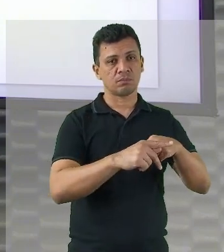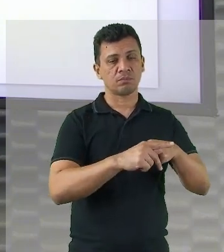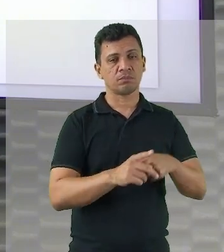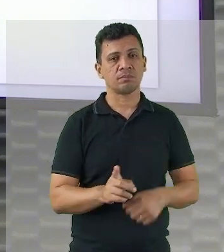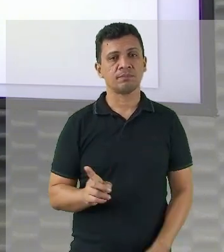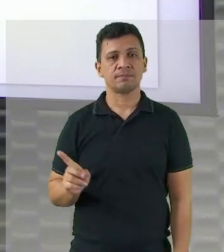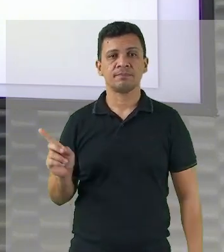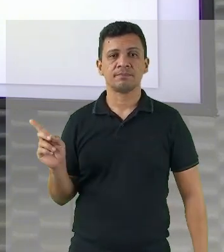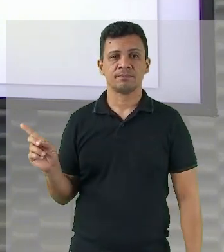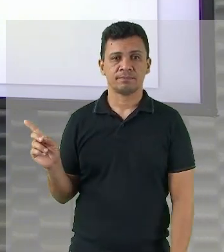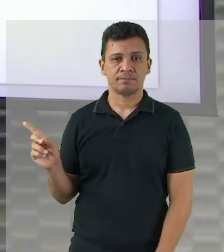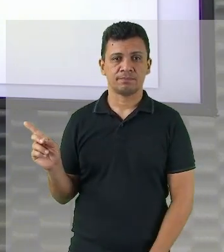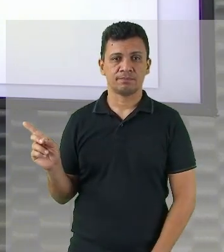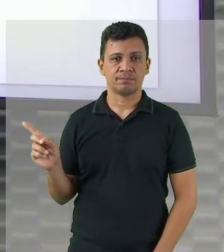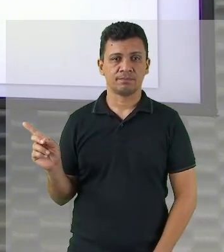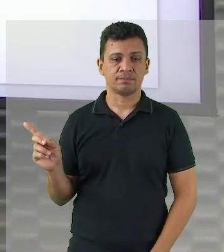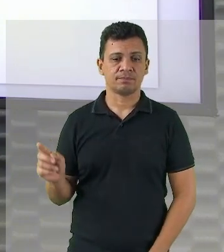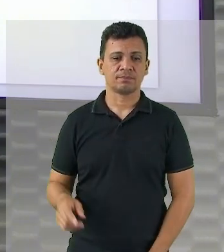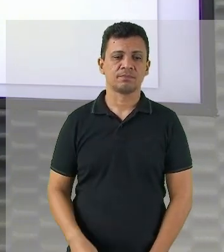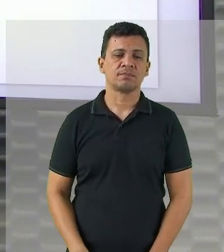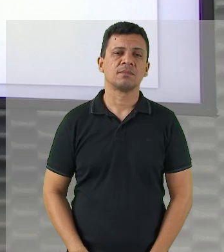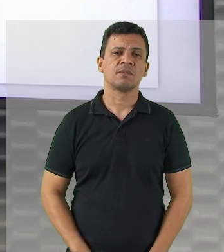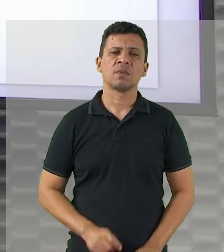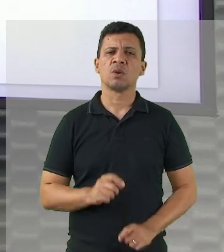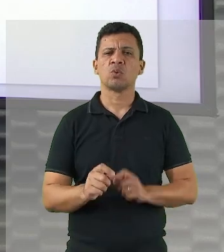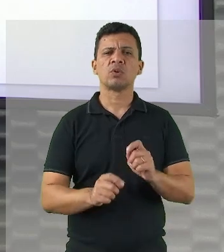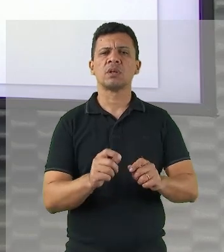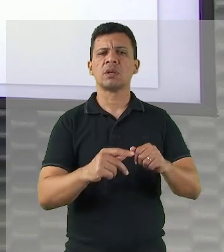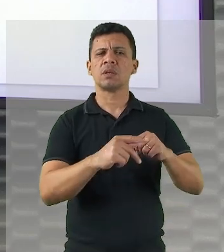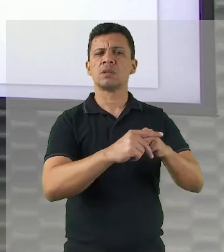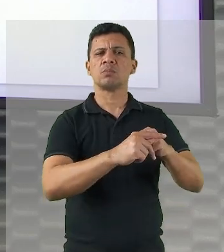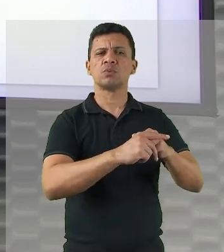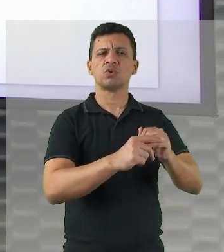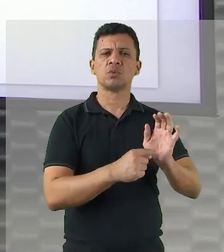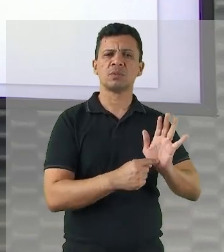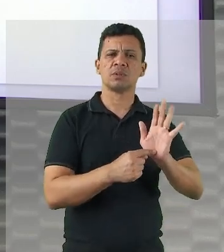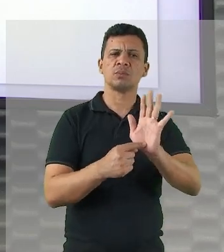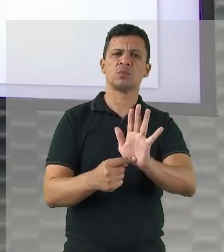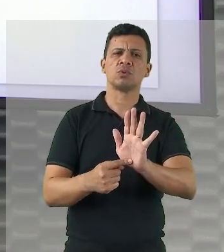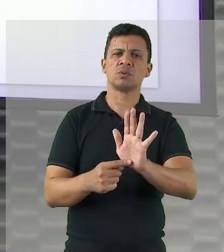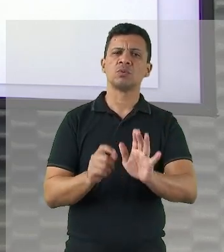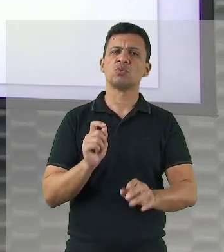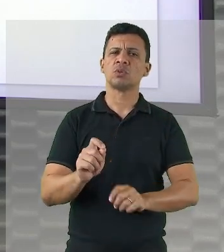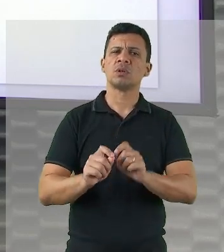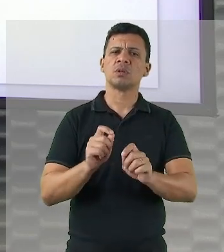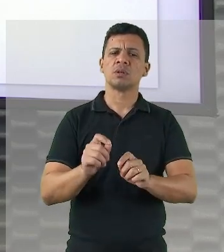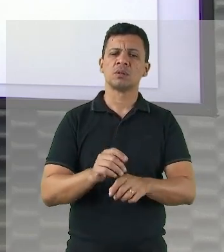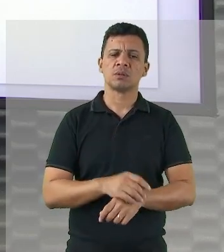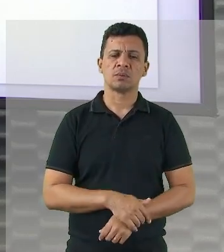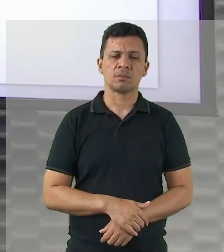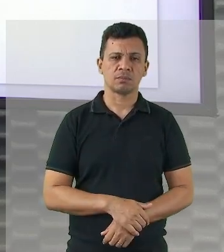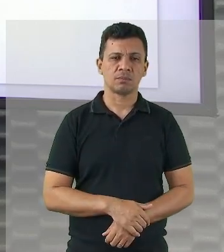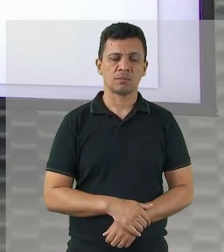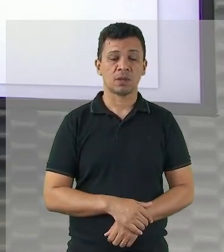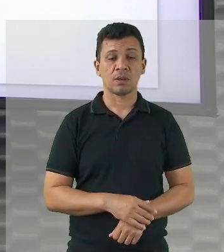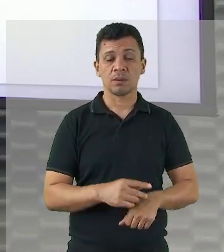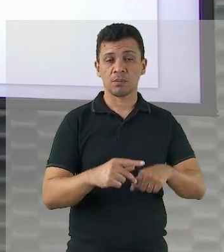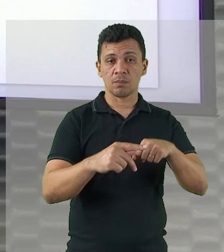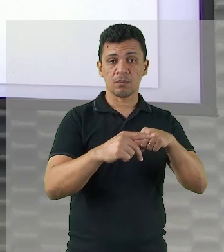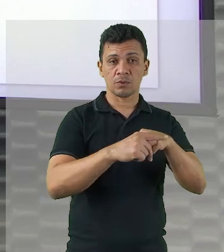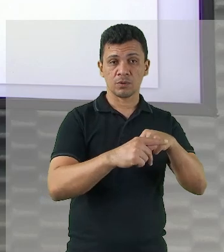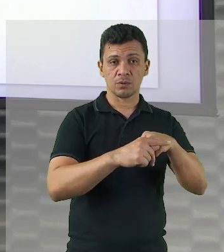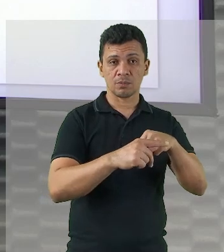pronomes demonstrativos. O que são esses pronomes demonstrativos? O próprio nome já diz. Pronome é